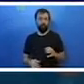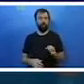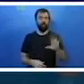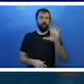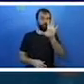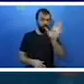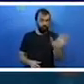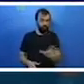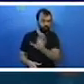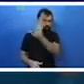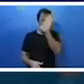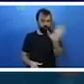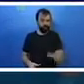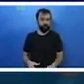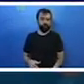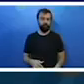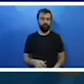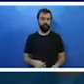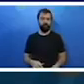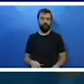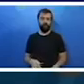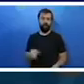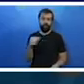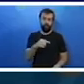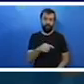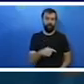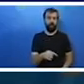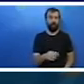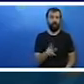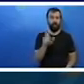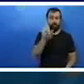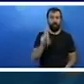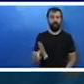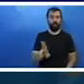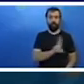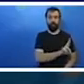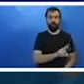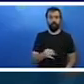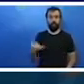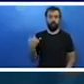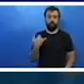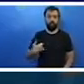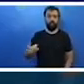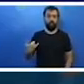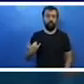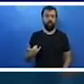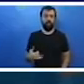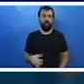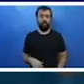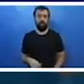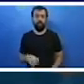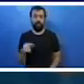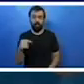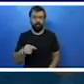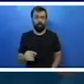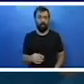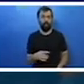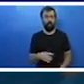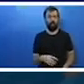da época. No Brasil, pessoal, viviam os jesuítas, os mineradores, os portugueses,